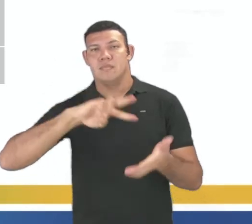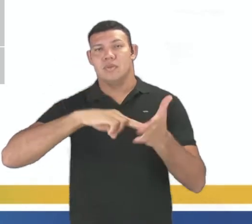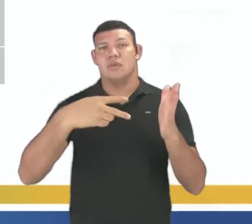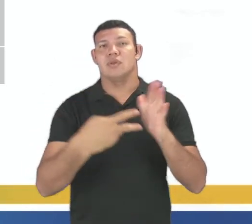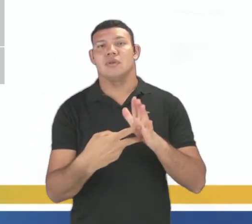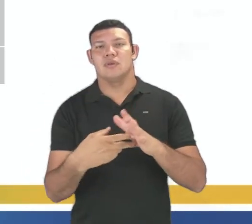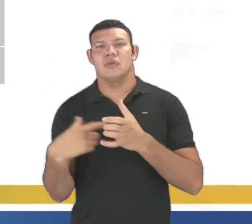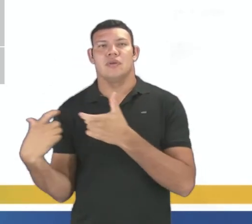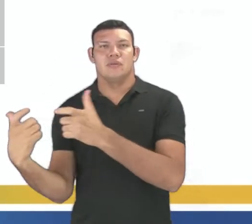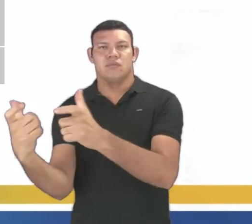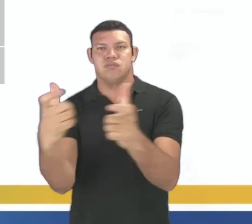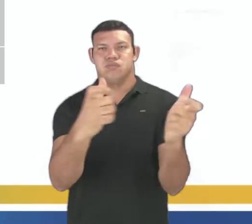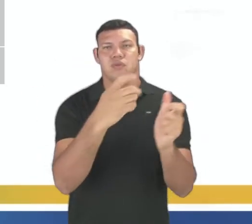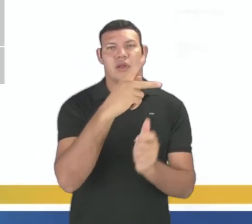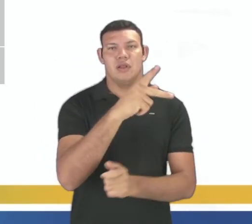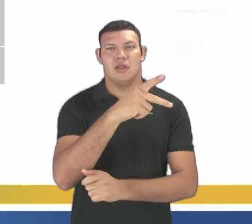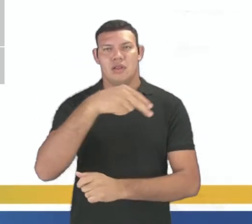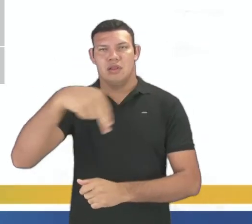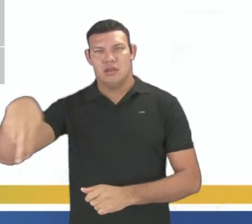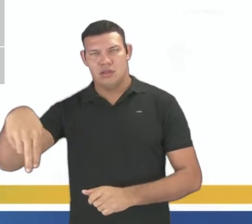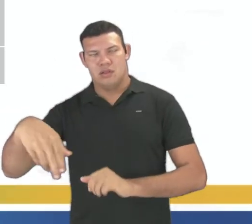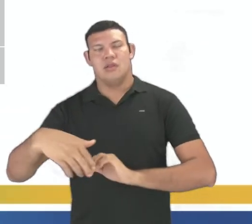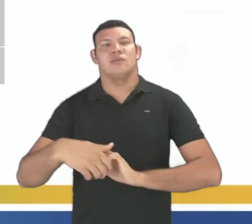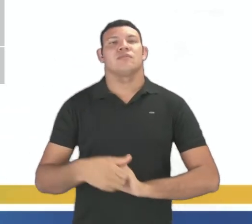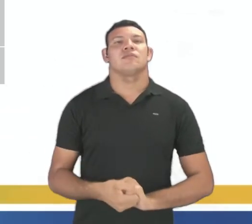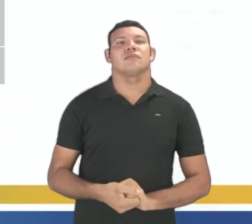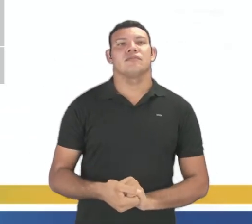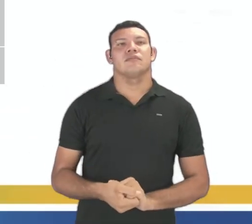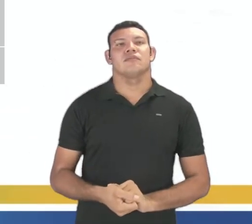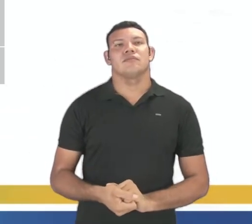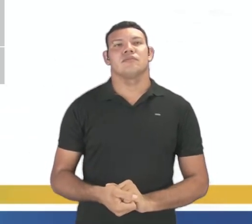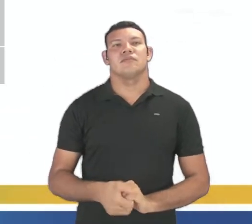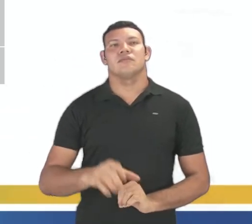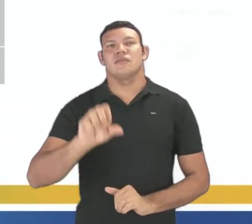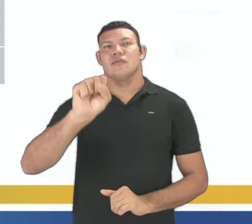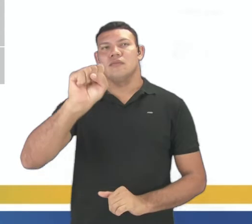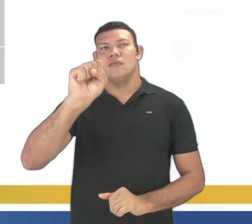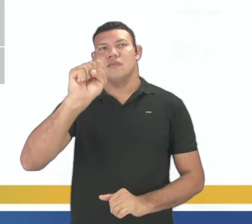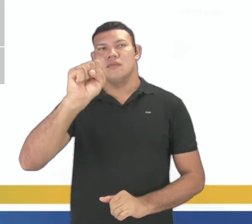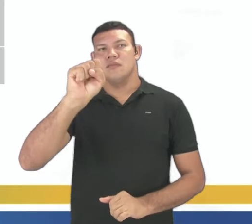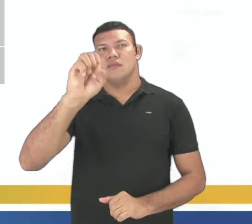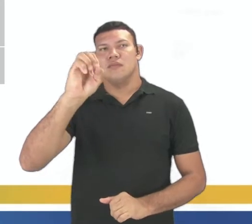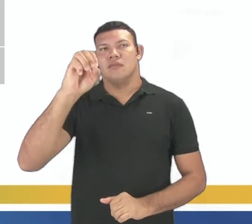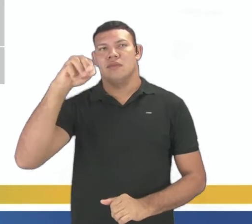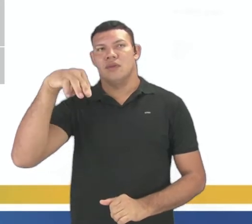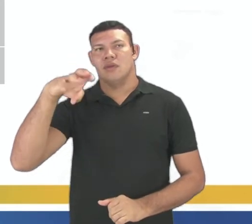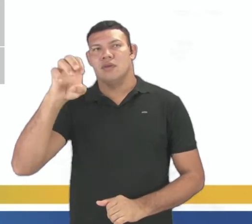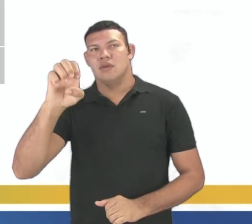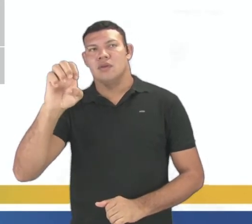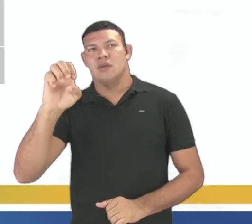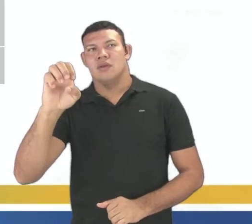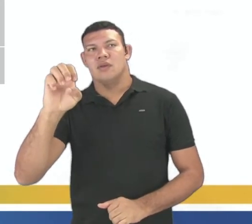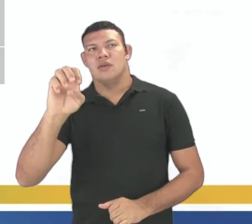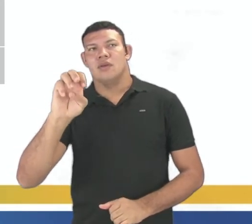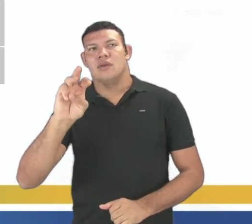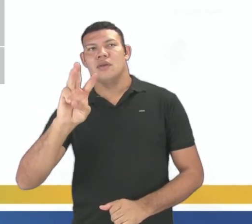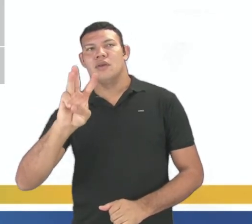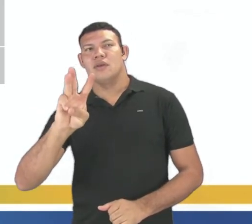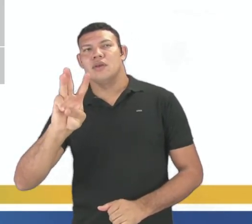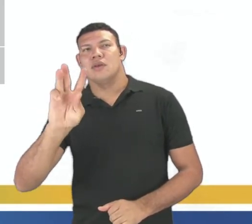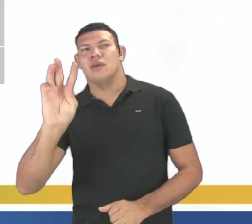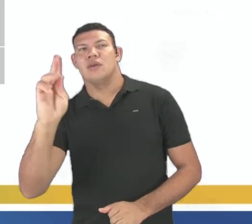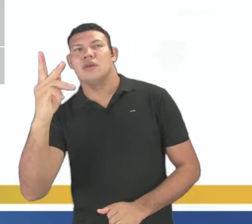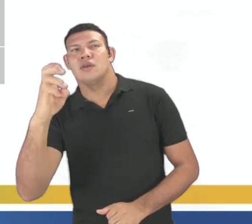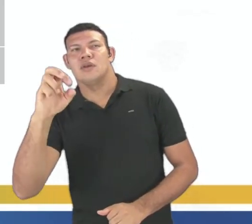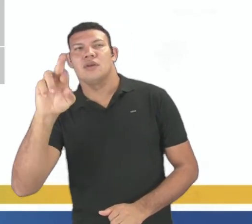alguns pronomes com place, ou lugar. Por exemplo ali, somewhere, somewhere,